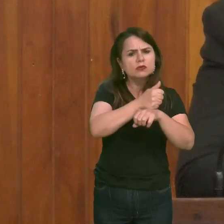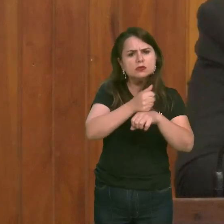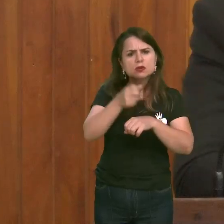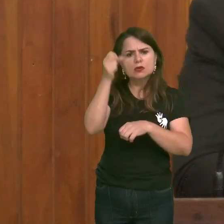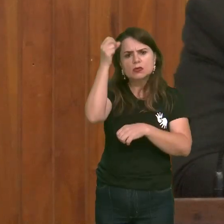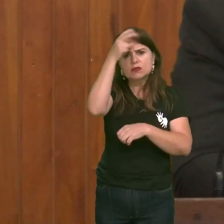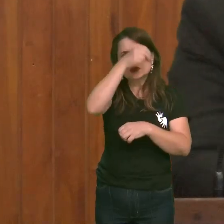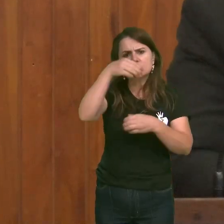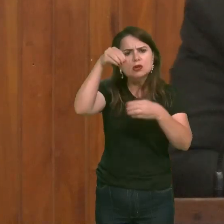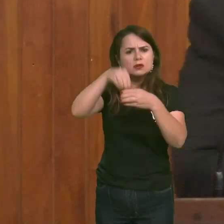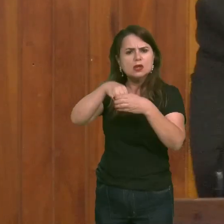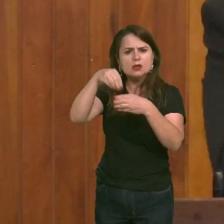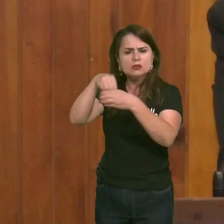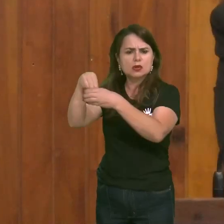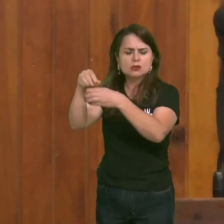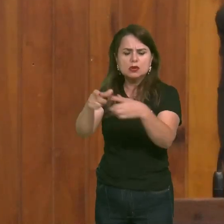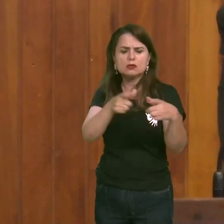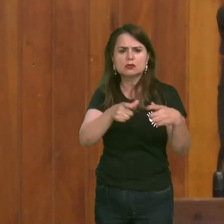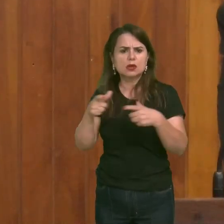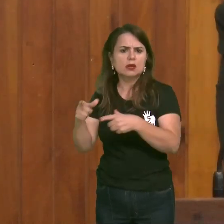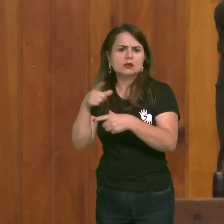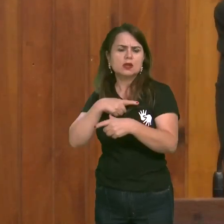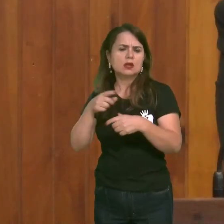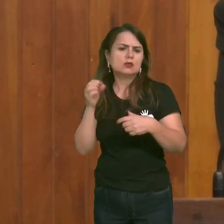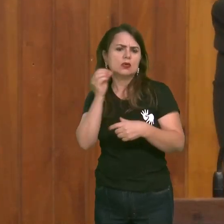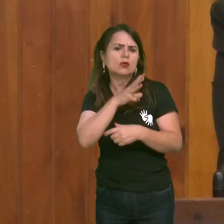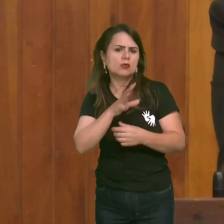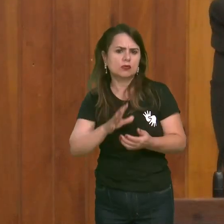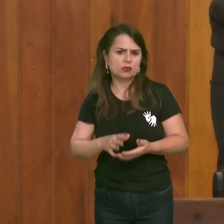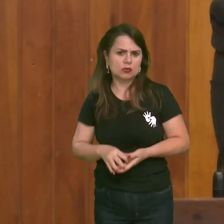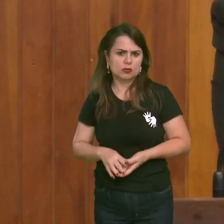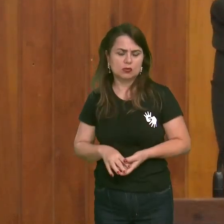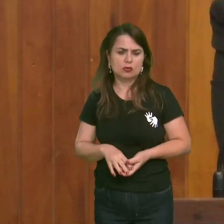Prefeito Daniel Alonso falou que era contra cargo político